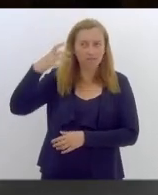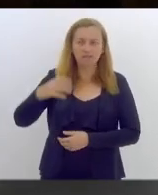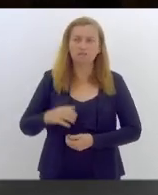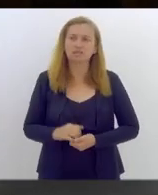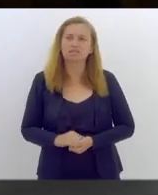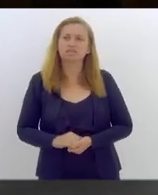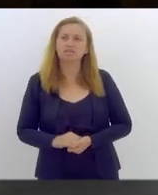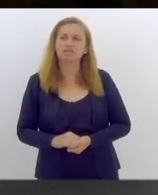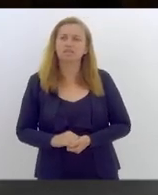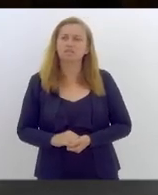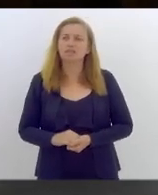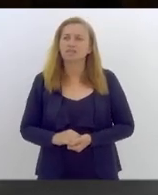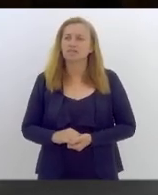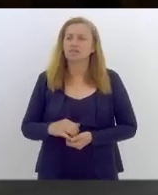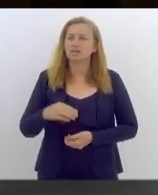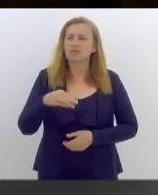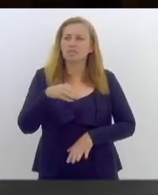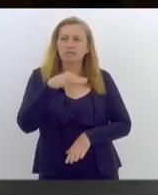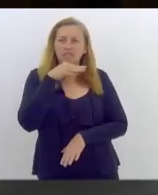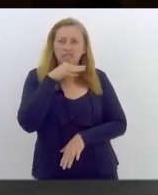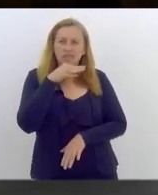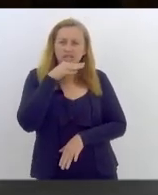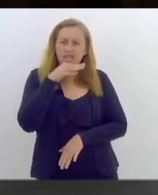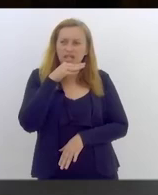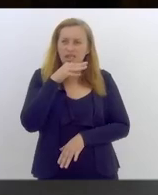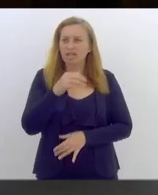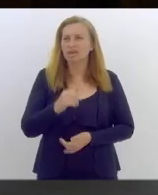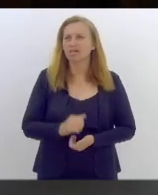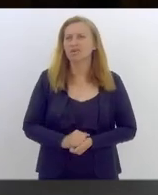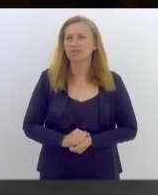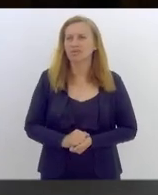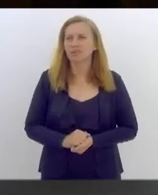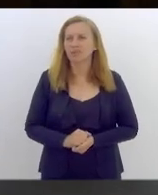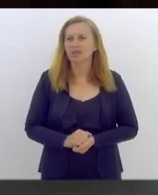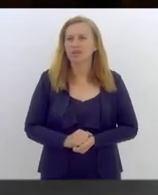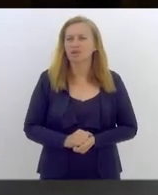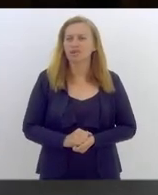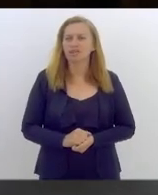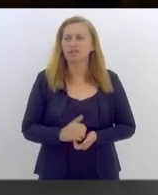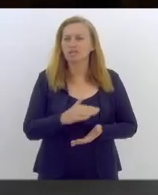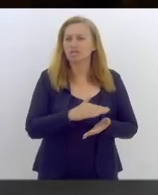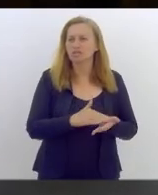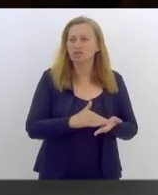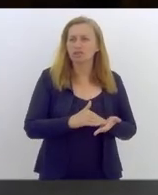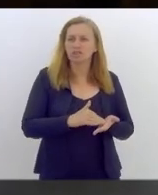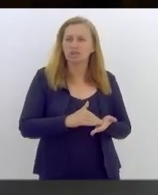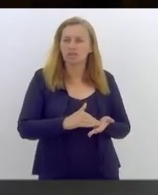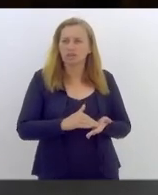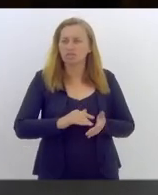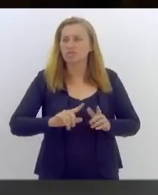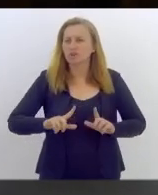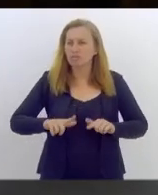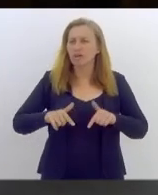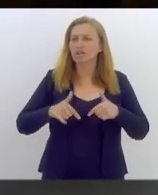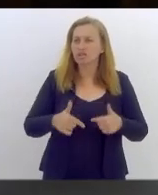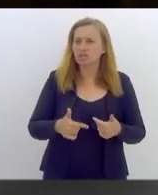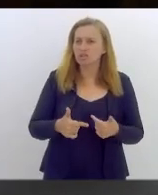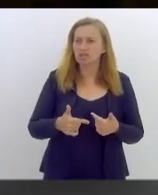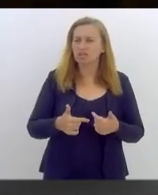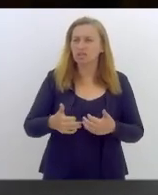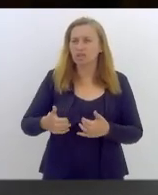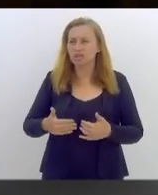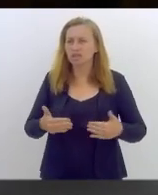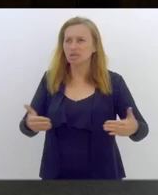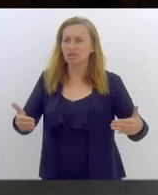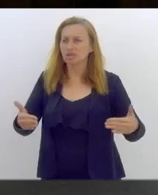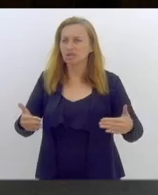Malês. Mangueira, mangueira, tira a poeira dos porões ou abre alas para